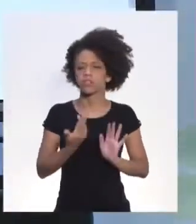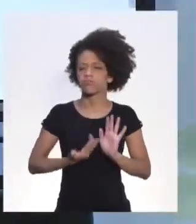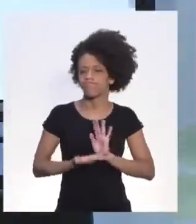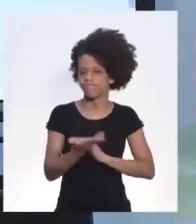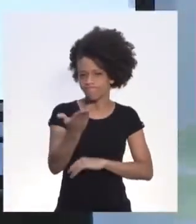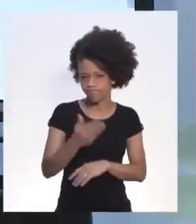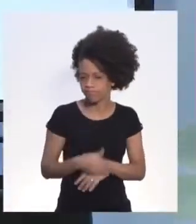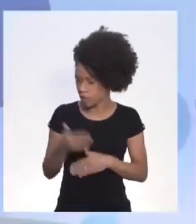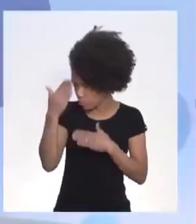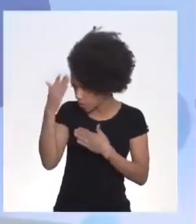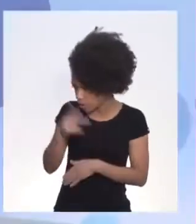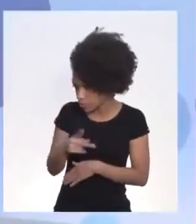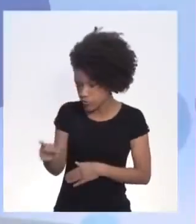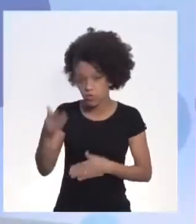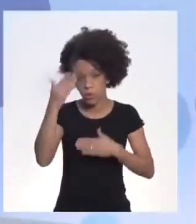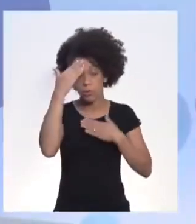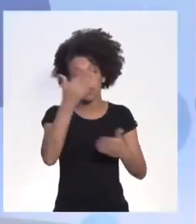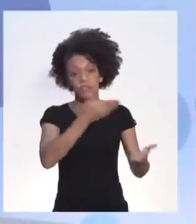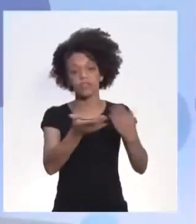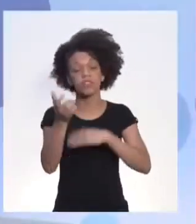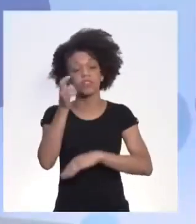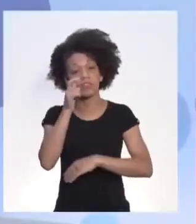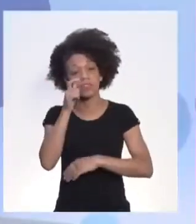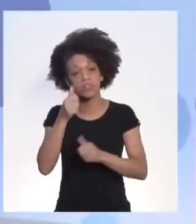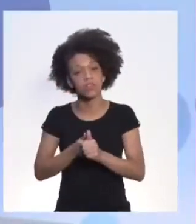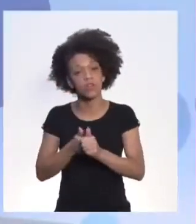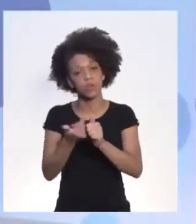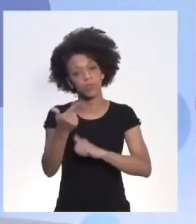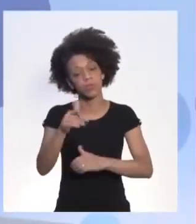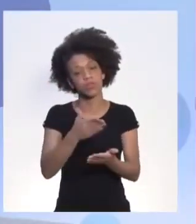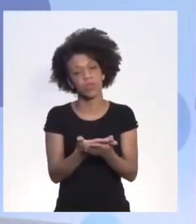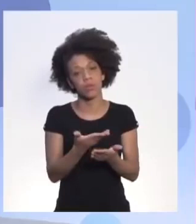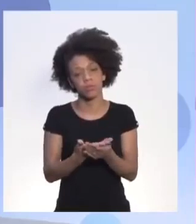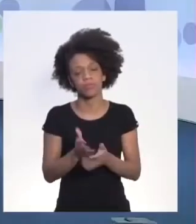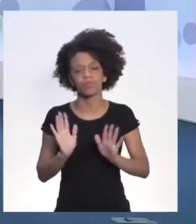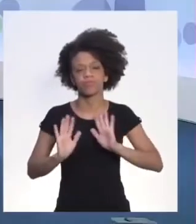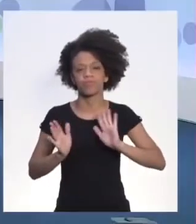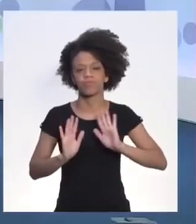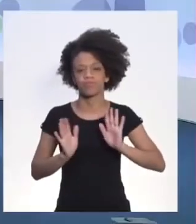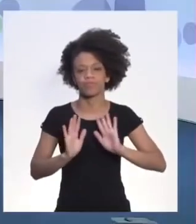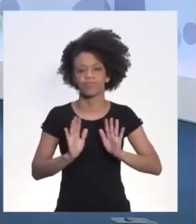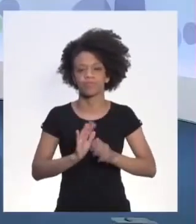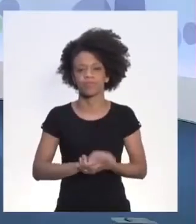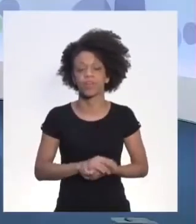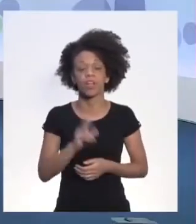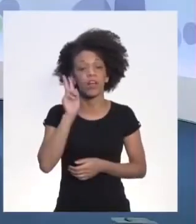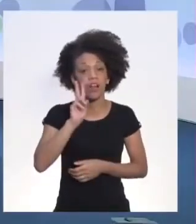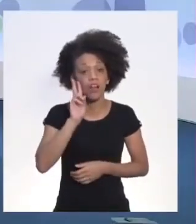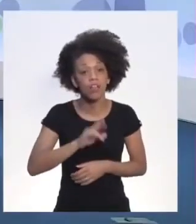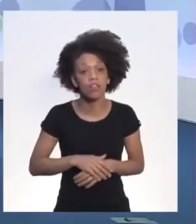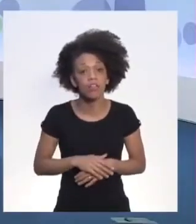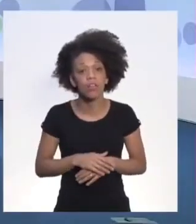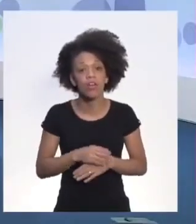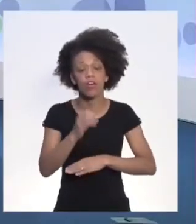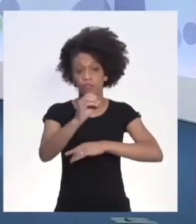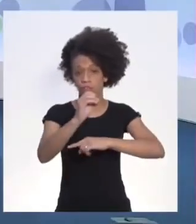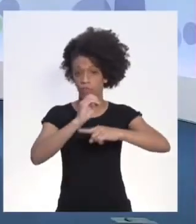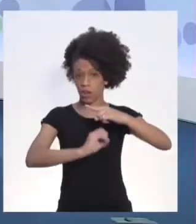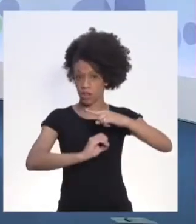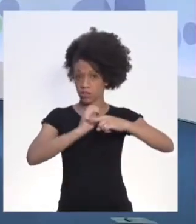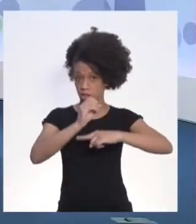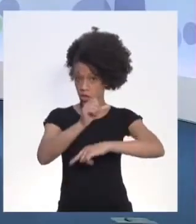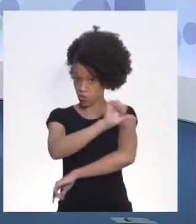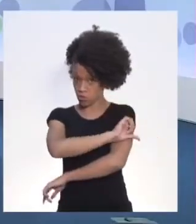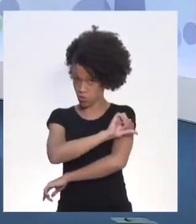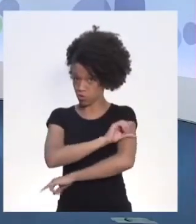Osmar. Obrigado a você, Jonas. Obrigado a todos que nos acompanharam para mais uma aula. Até a próxima. Obrigadão, viu? Lembrando, hein, ó, fração em 9º